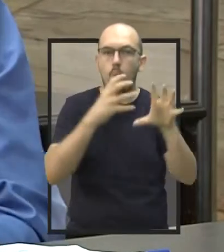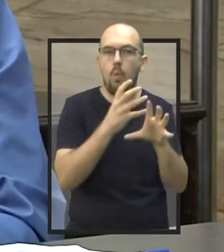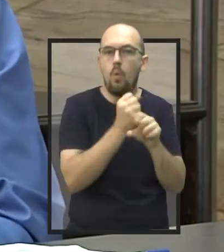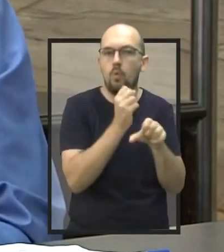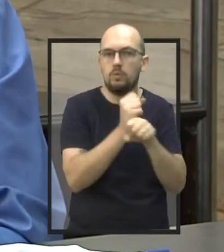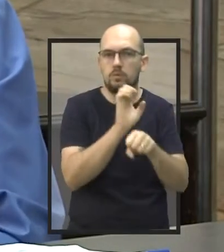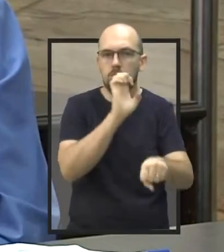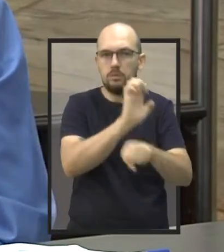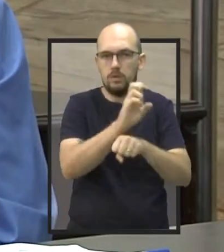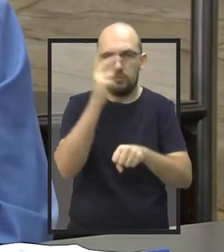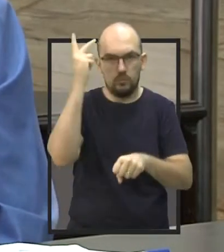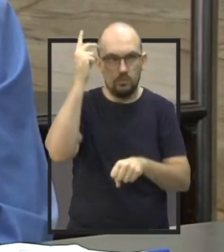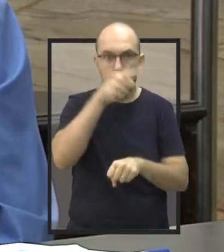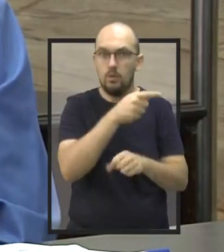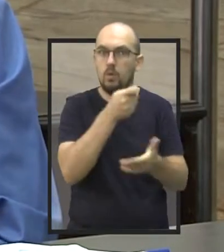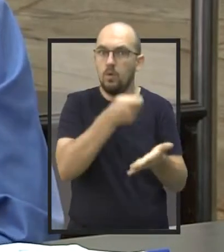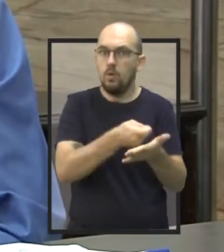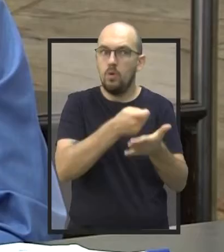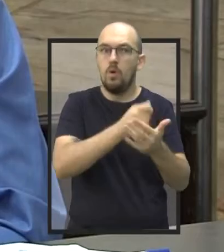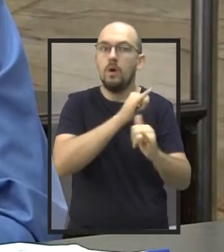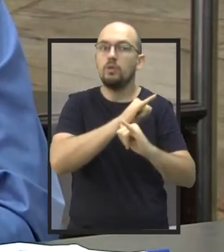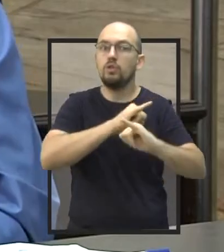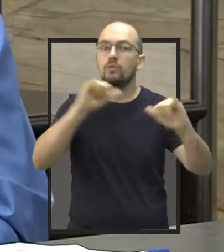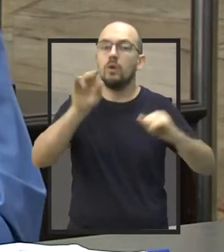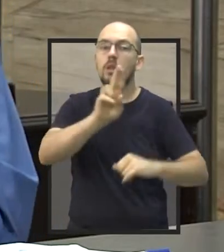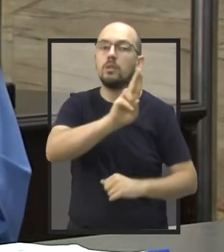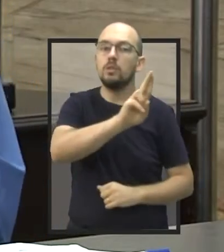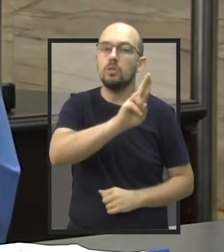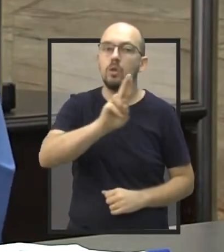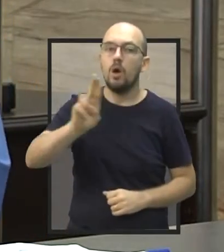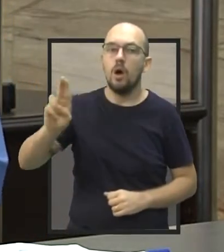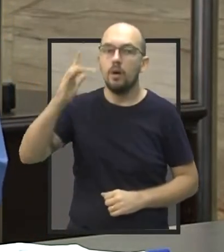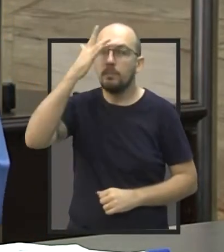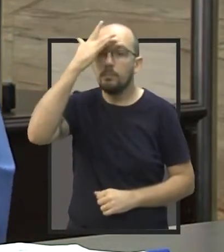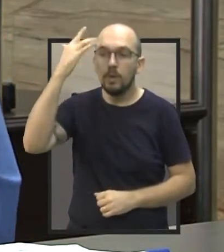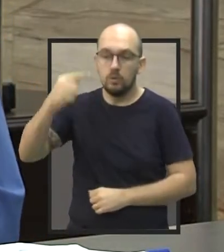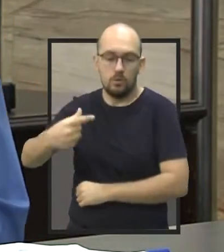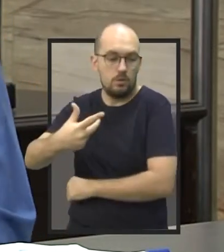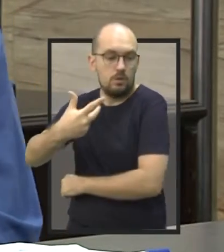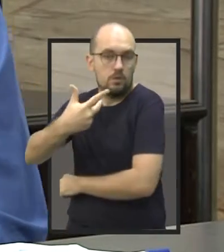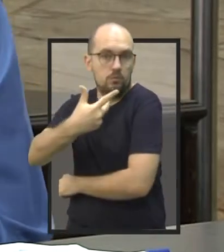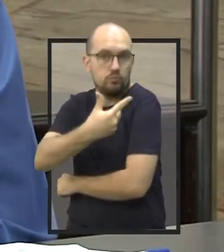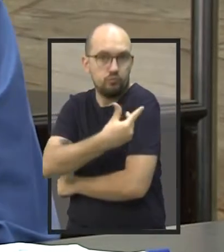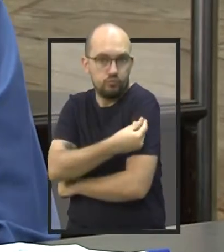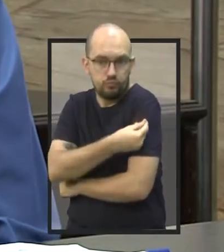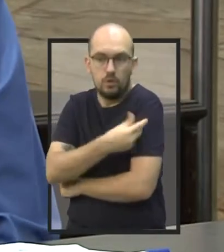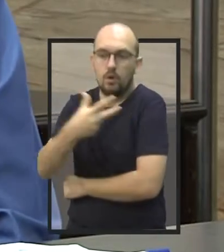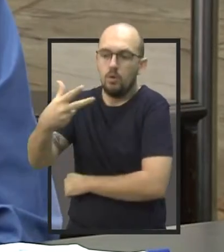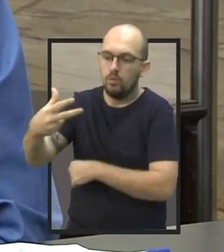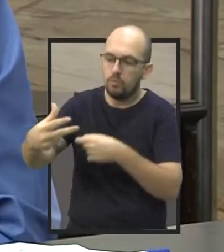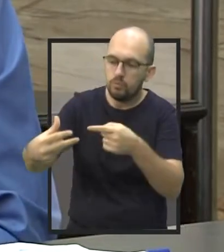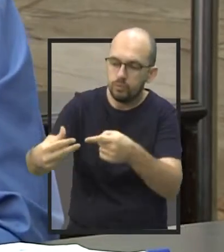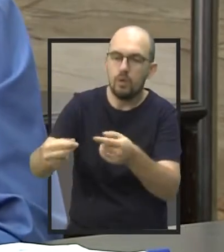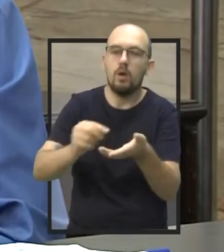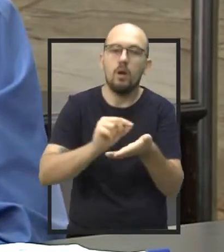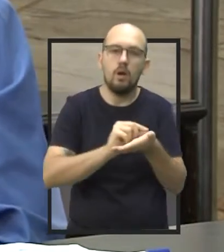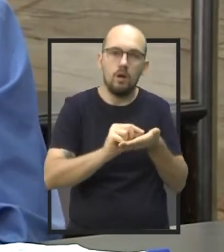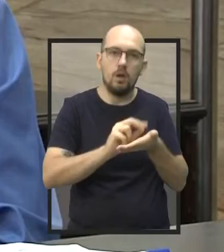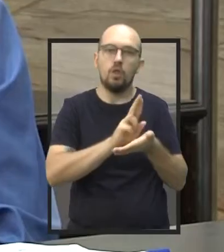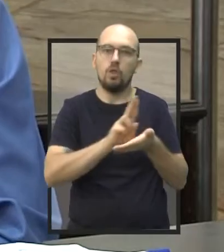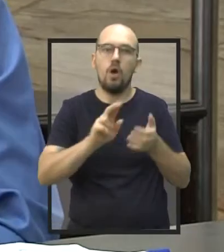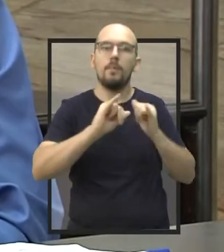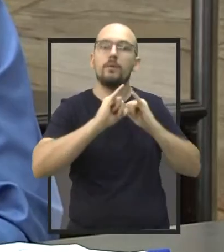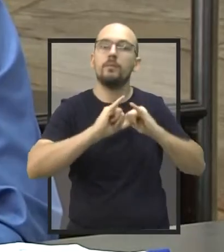que se divulgue o nome das pessoas que estão sendo vacinadas. Por que isso? Porque nós